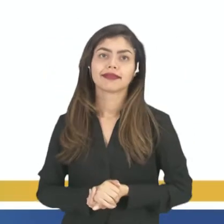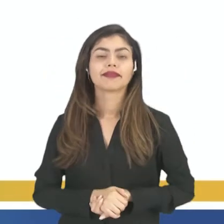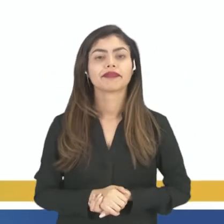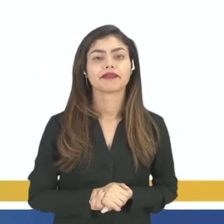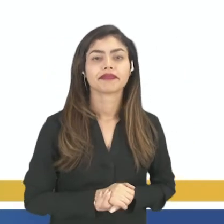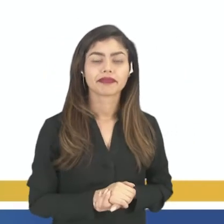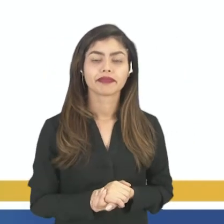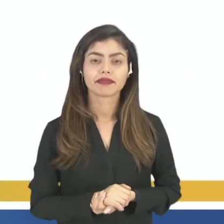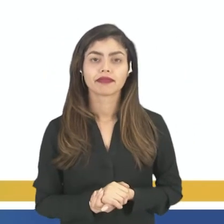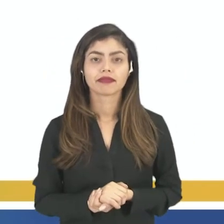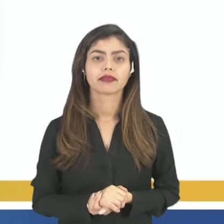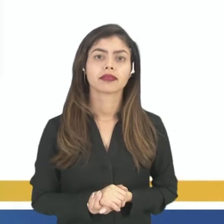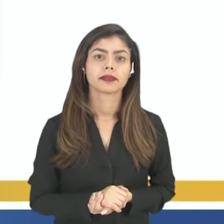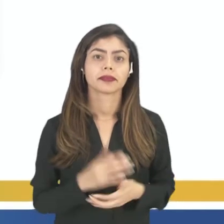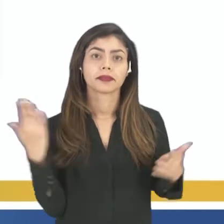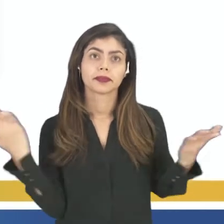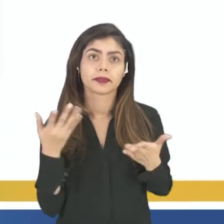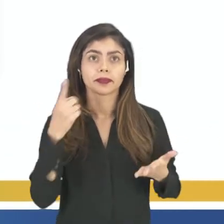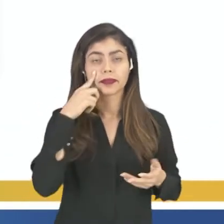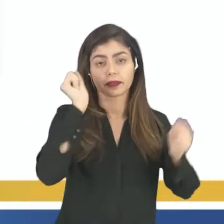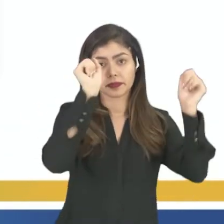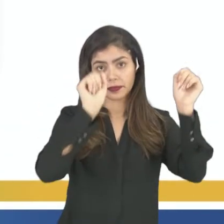isso daí. Agora veja